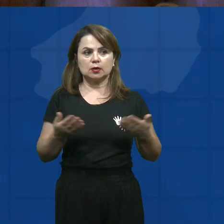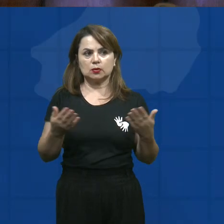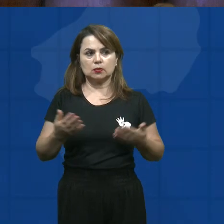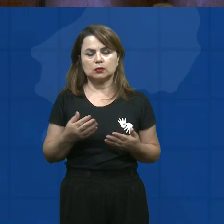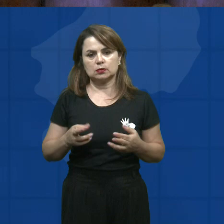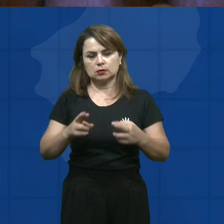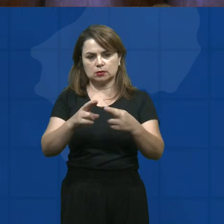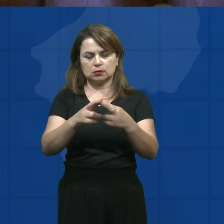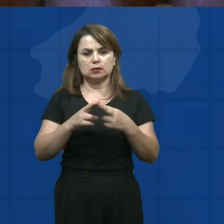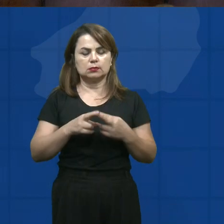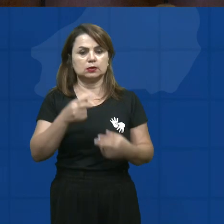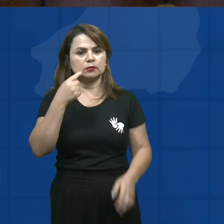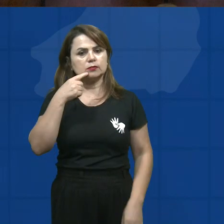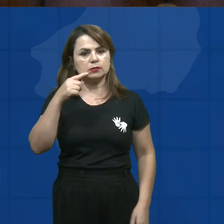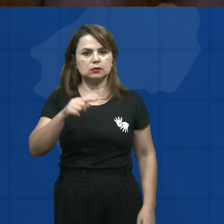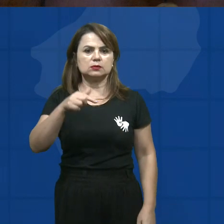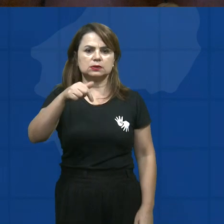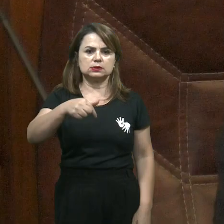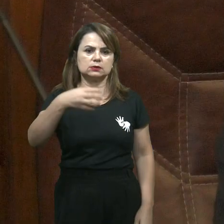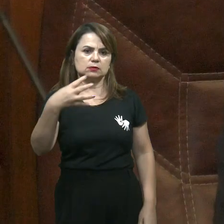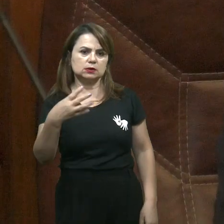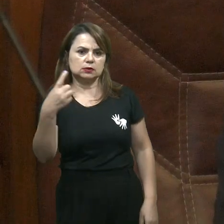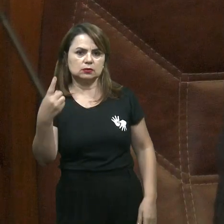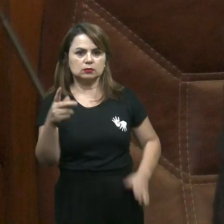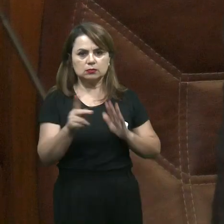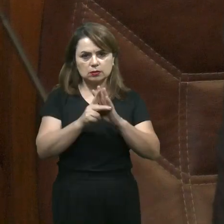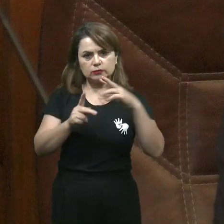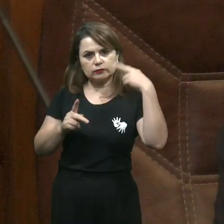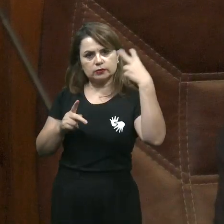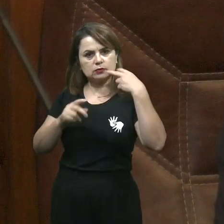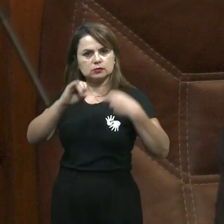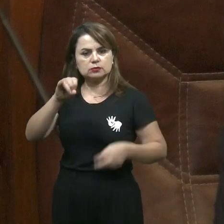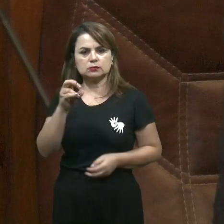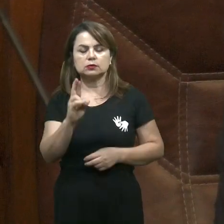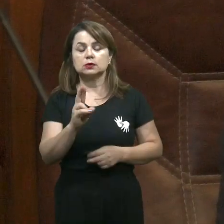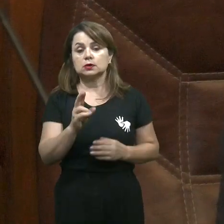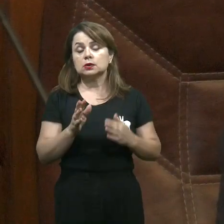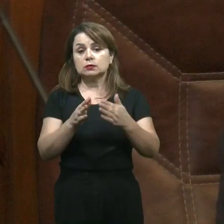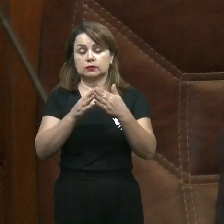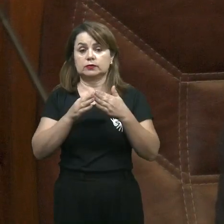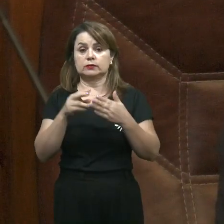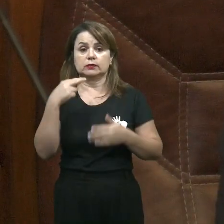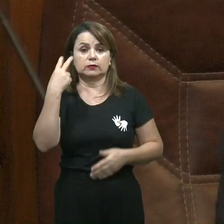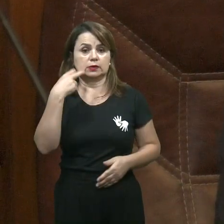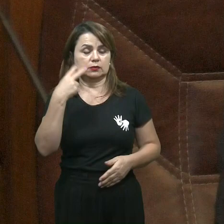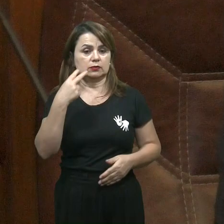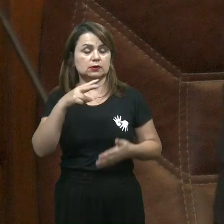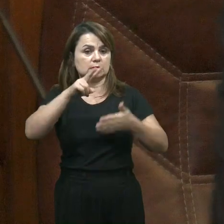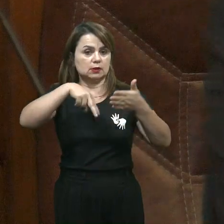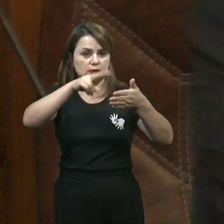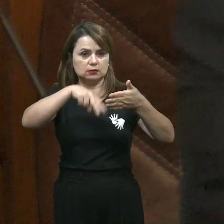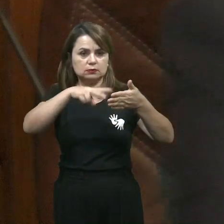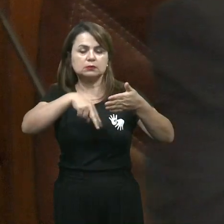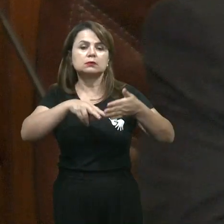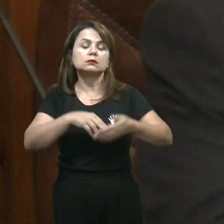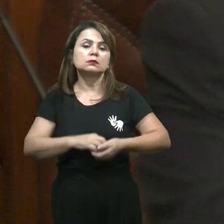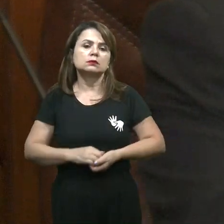Requerimento nº 1741-2024, de autoridade do Júlio Moraes. Solicito à segunda-secretária vereadora Vânia Ramos que faça a leitura do denunciado.